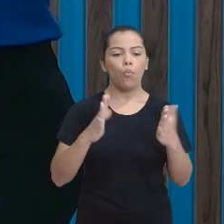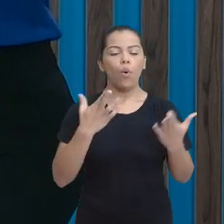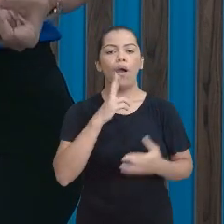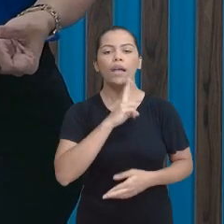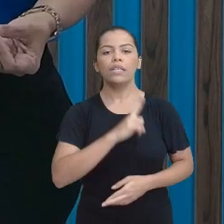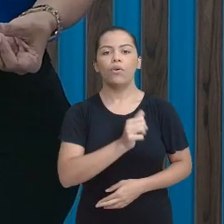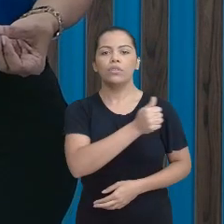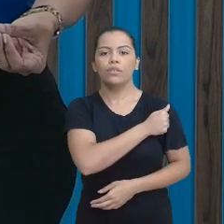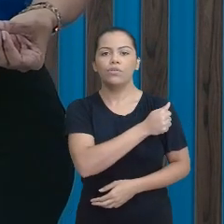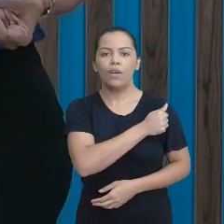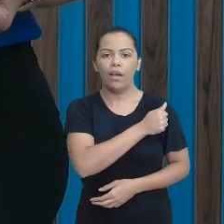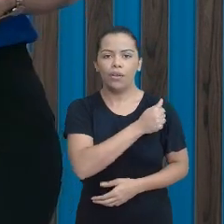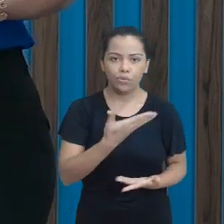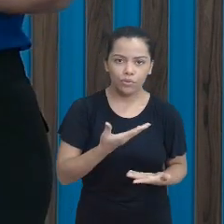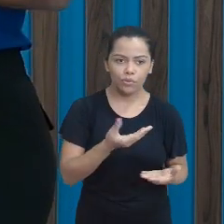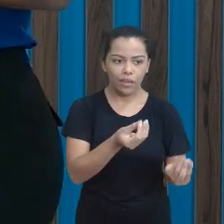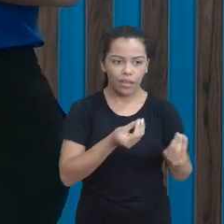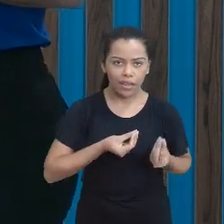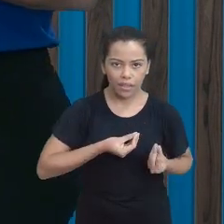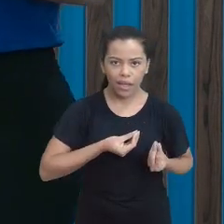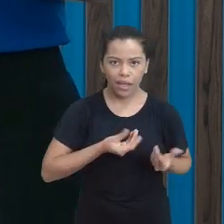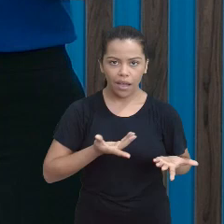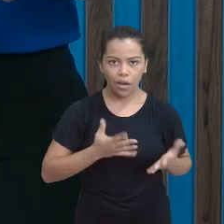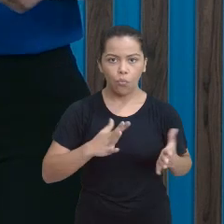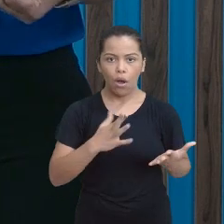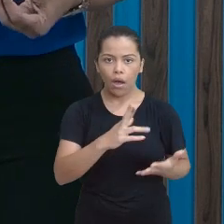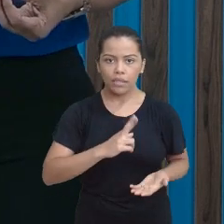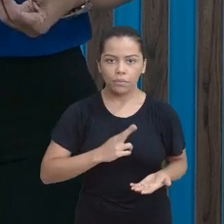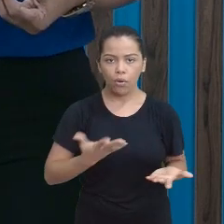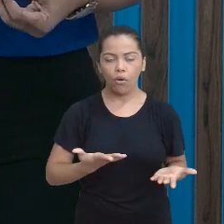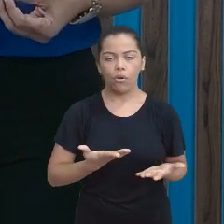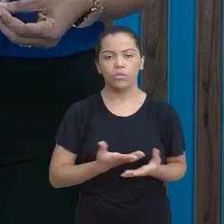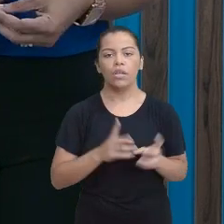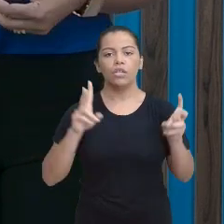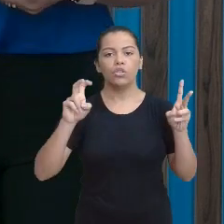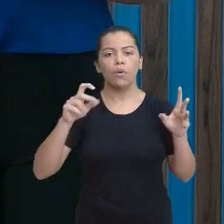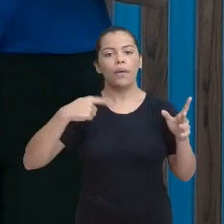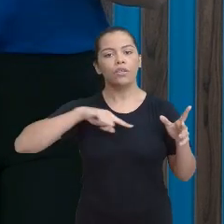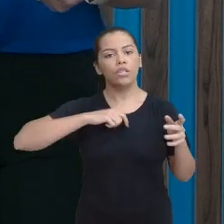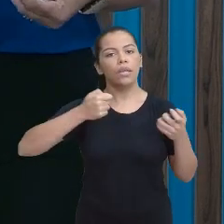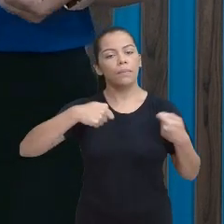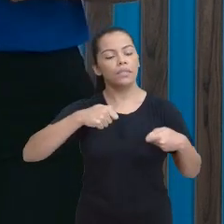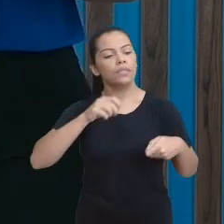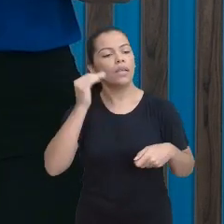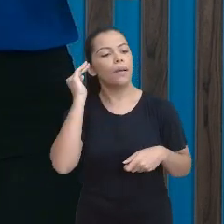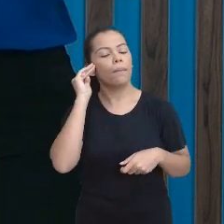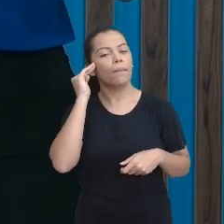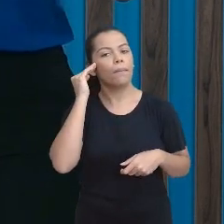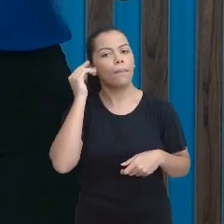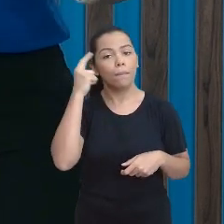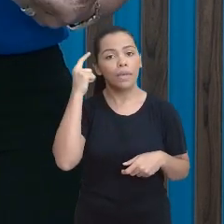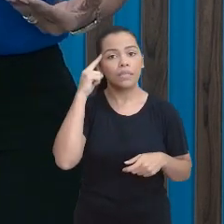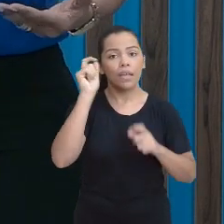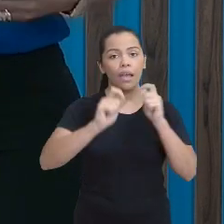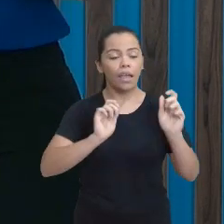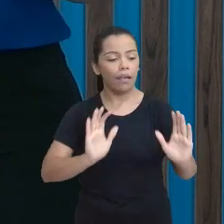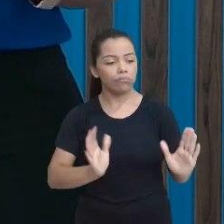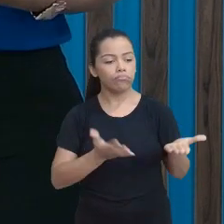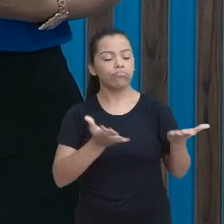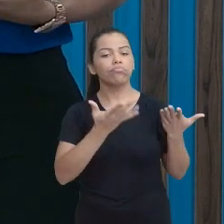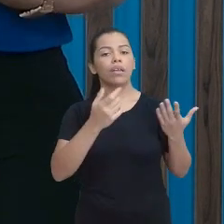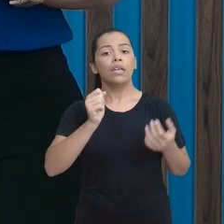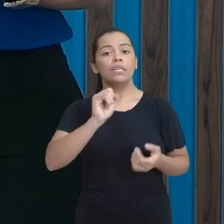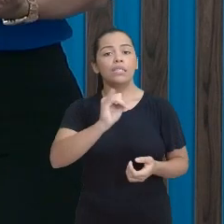você propõe um desafio. E é importante a gente pensar em entusiasmo. Né? Se a gente entende que o estudante está num ritmo que